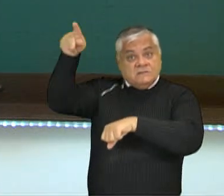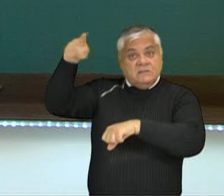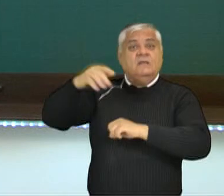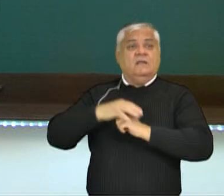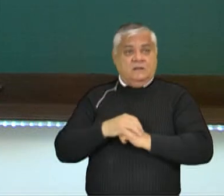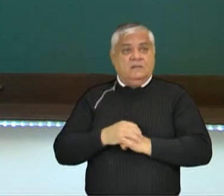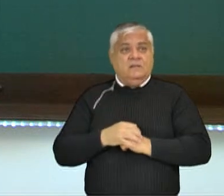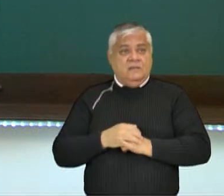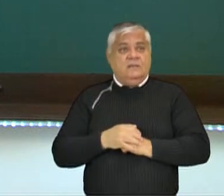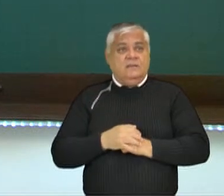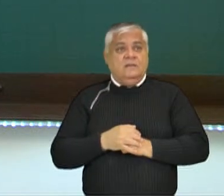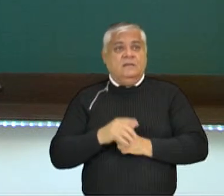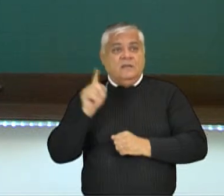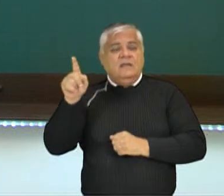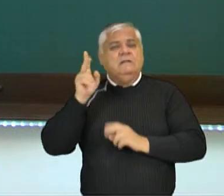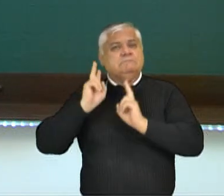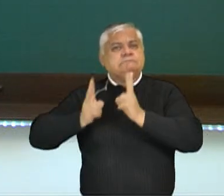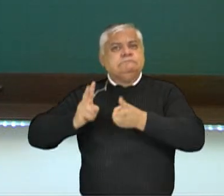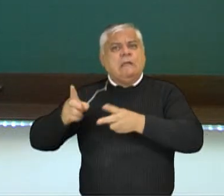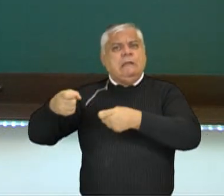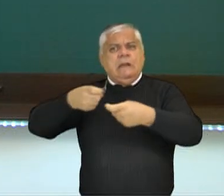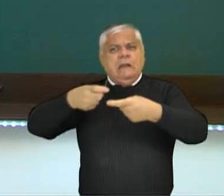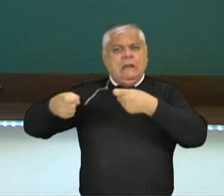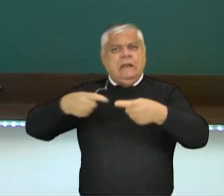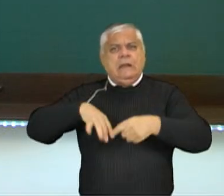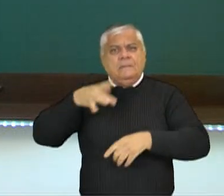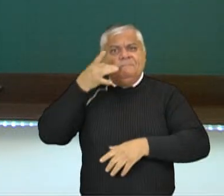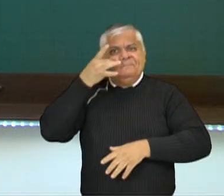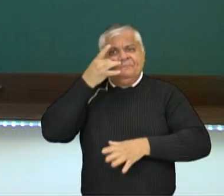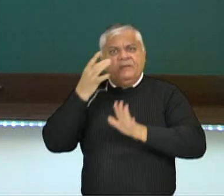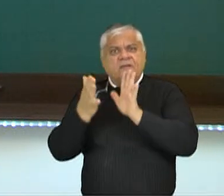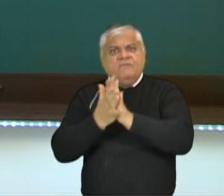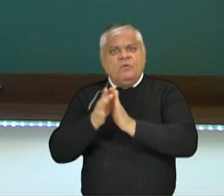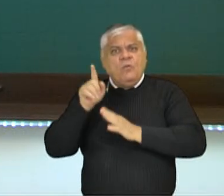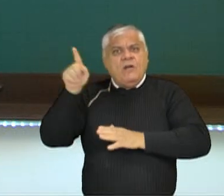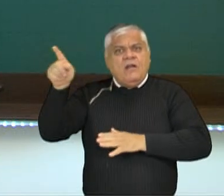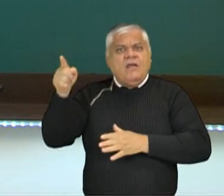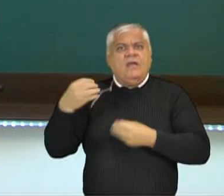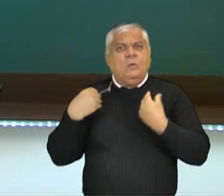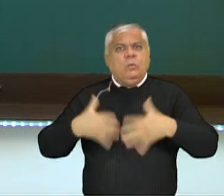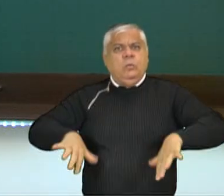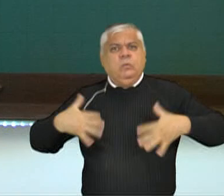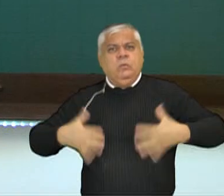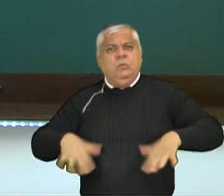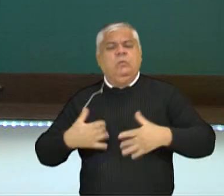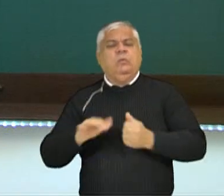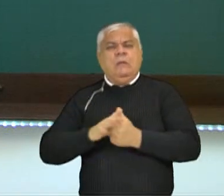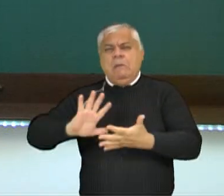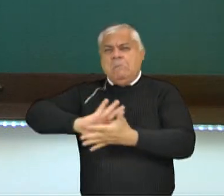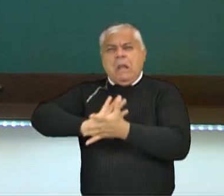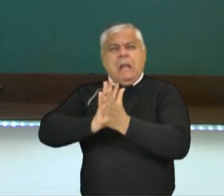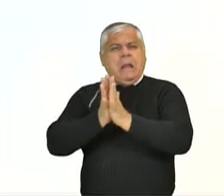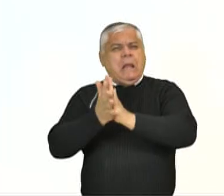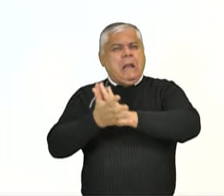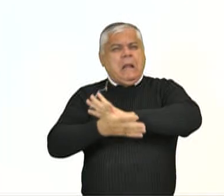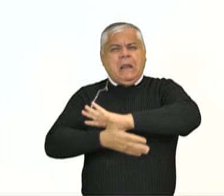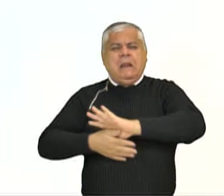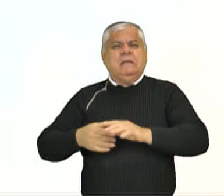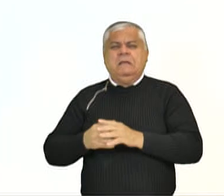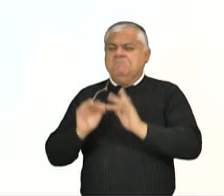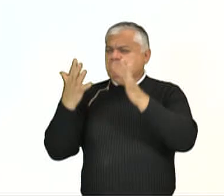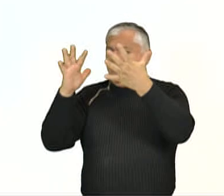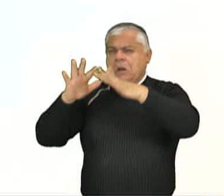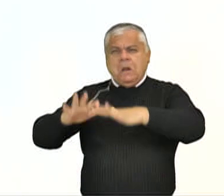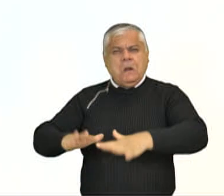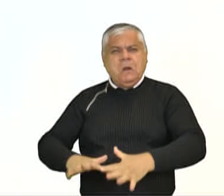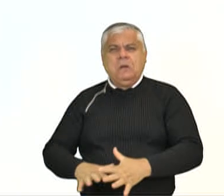a família dele, vivendo toda essa guerra, aí, a guerra da barbárie, né, que devastou essas nações com